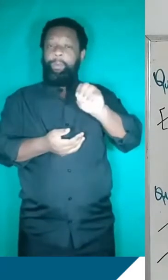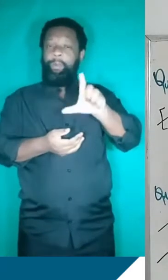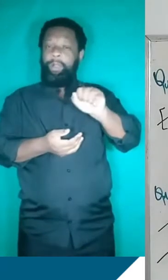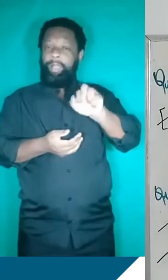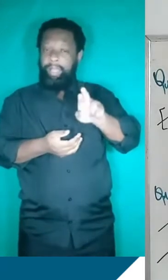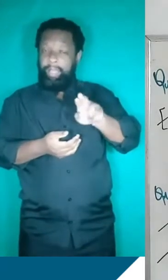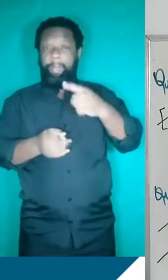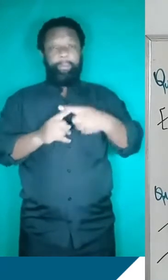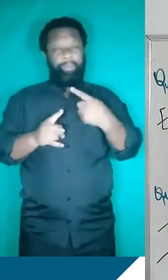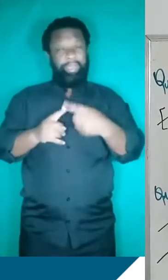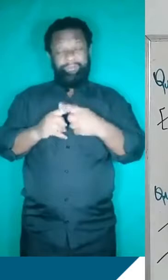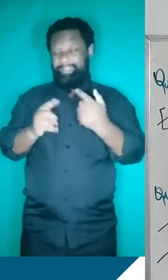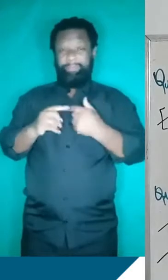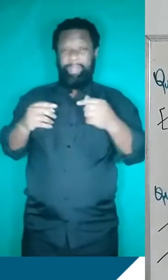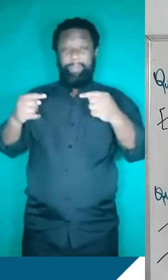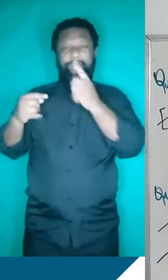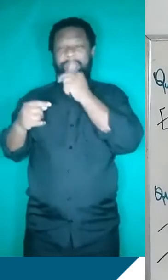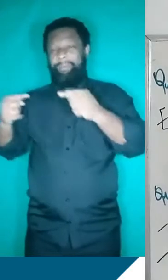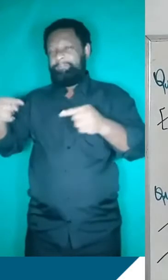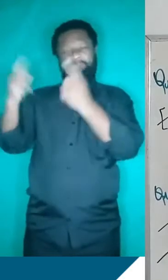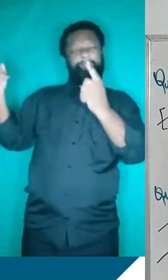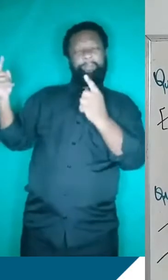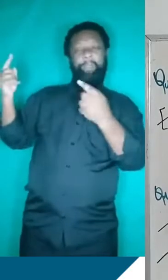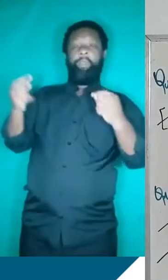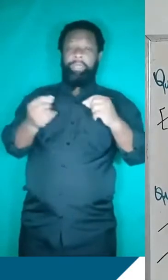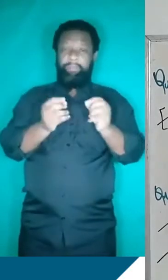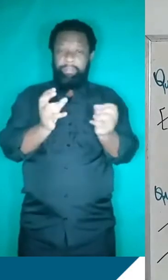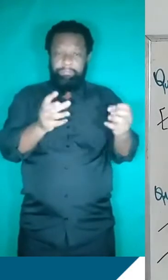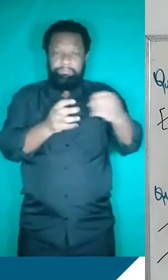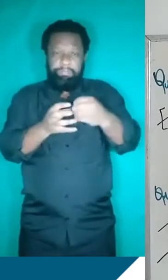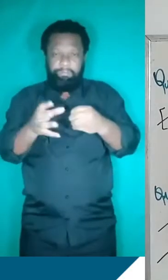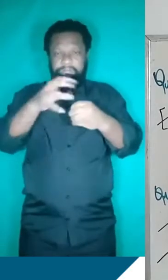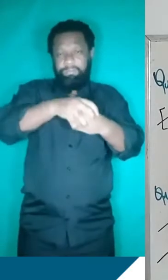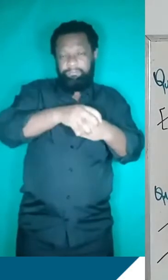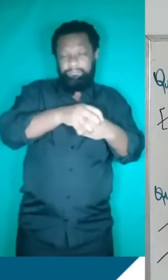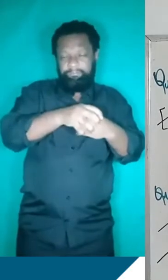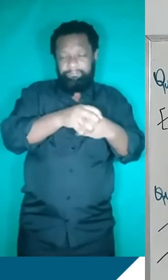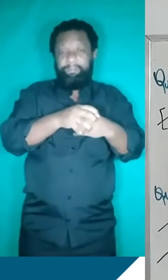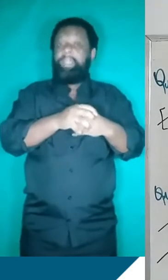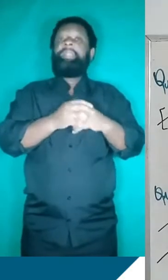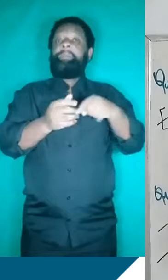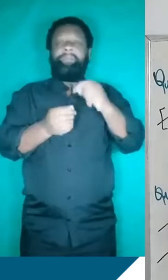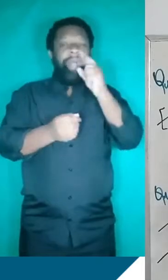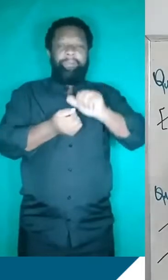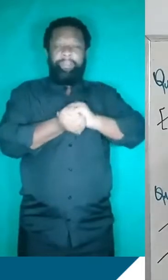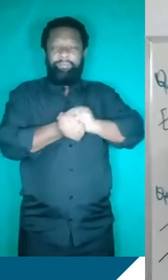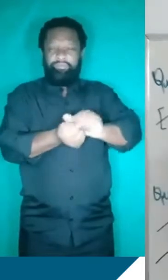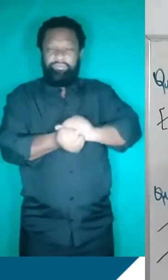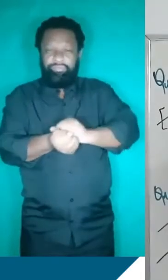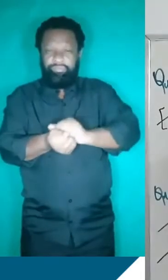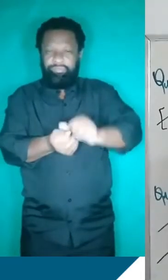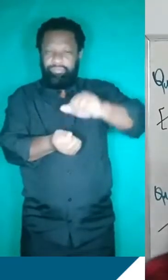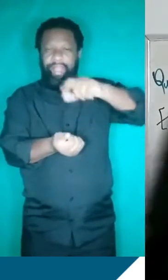isso, anfifílica ou anfipática. E aí, o que acontece? Essas micelas são formadas, e aí, quando nós enxaguamos